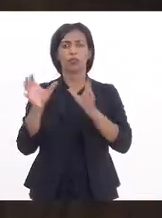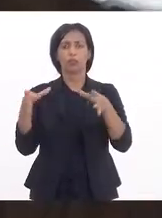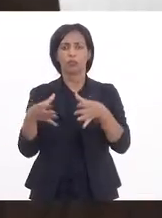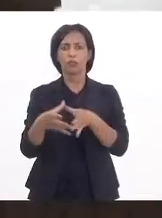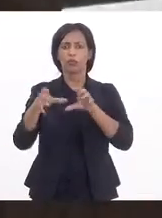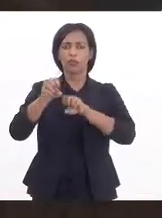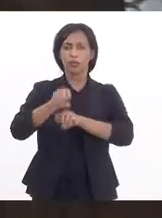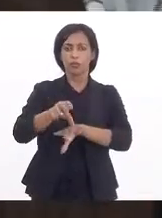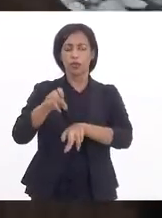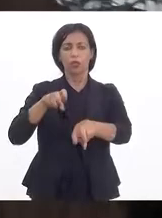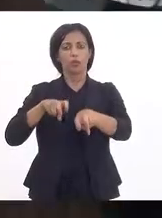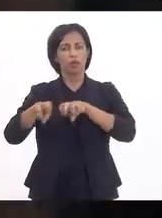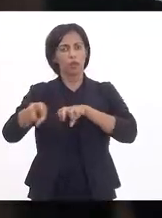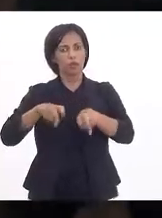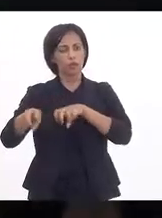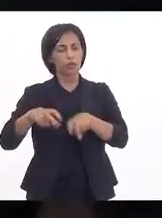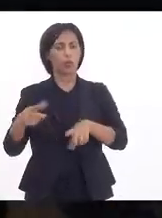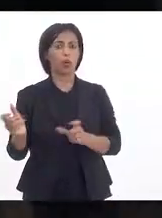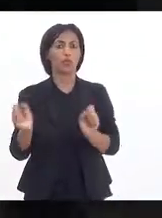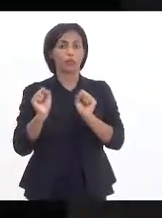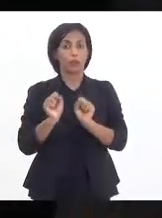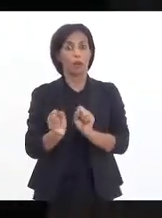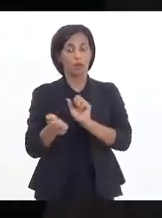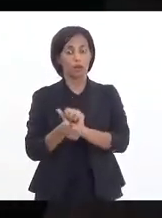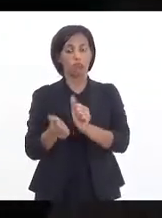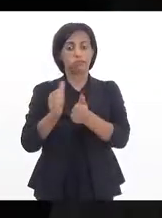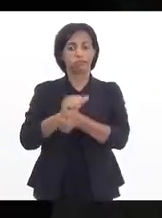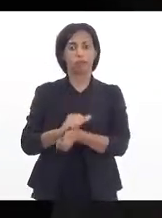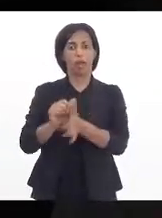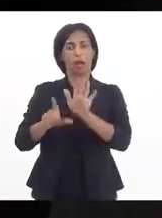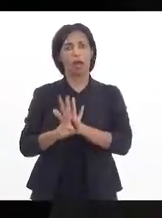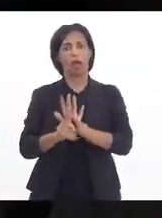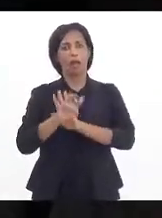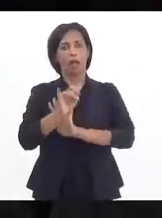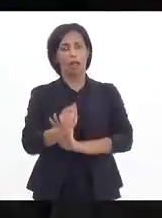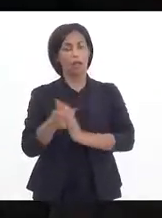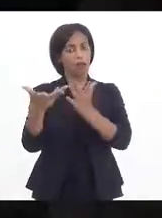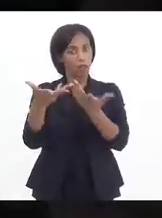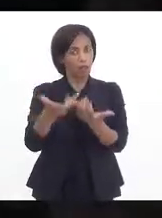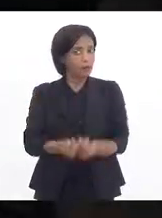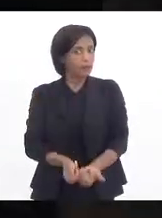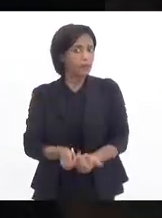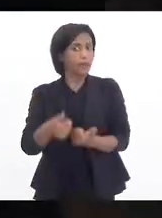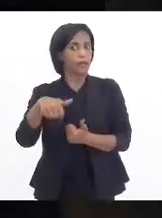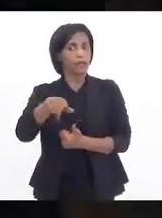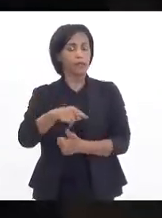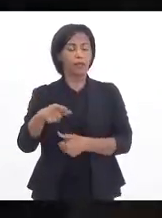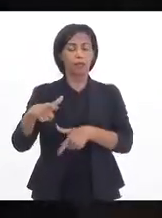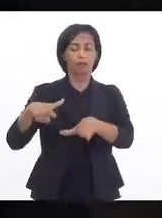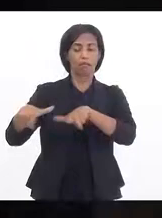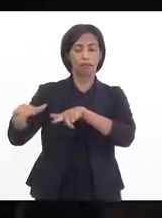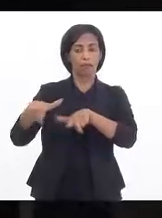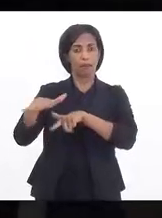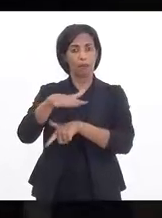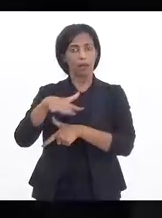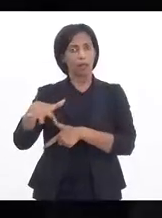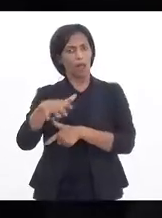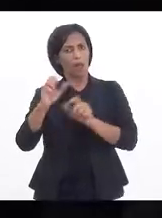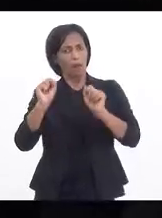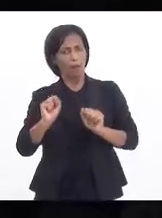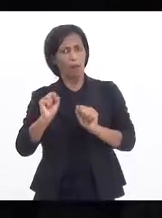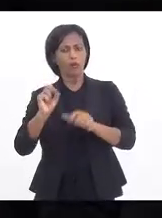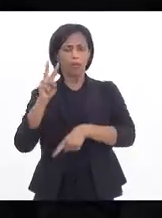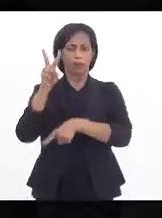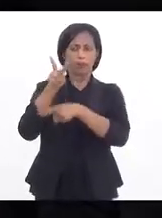comissão de educação da comissão de transportes para que a gente possa aperfeiçoar a lei e permitir que quem mexe com esse setor possa estar